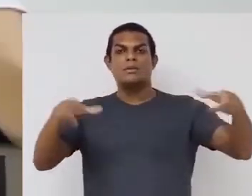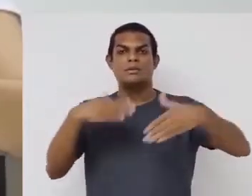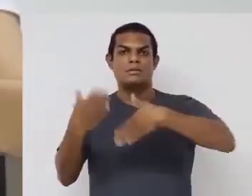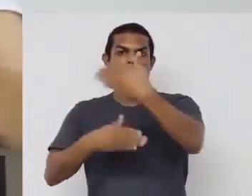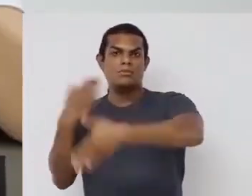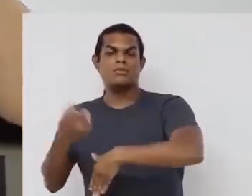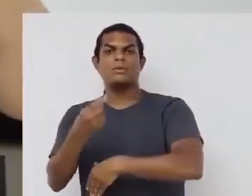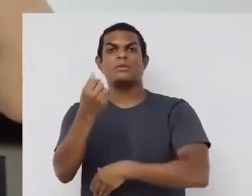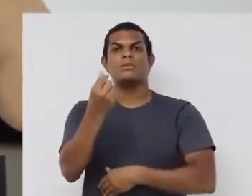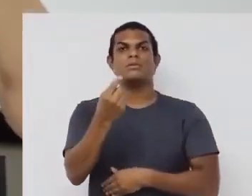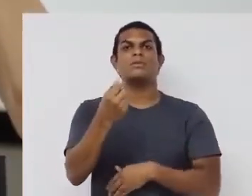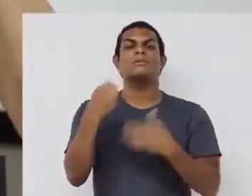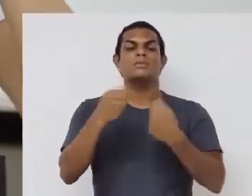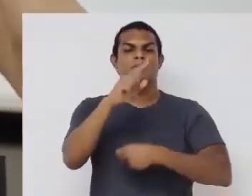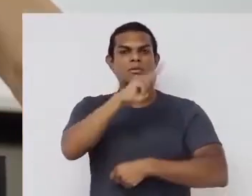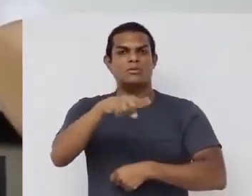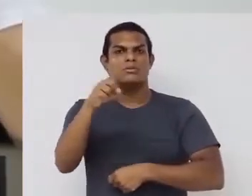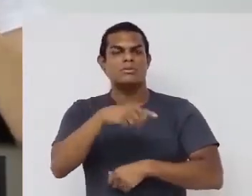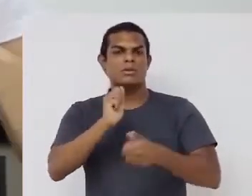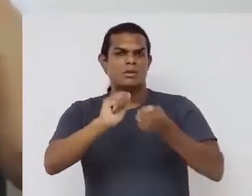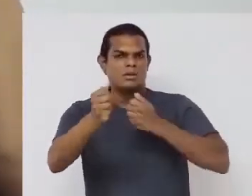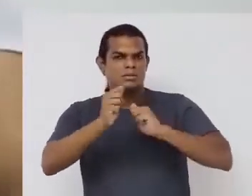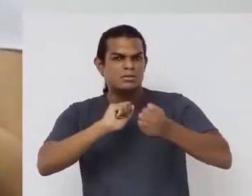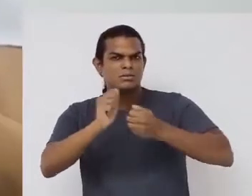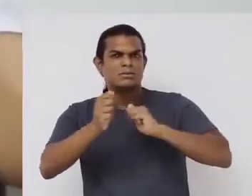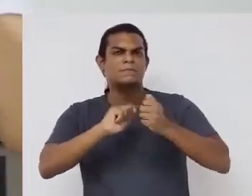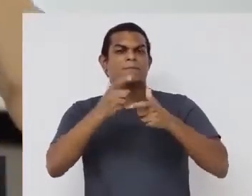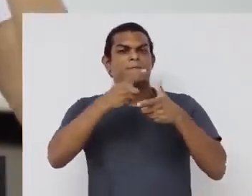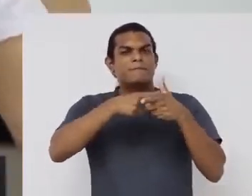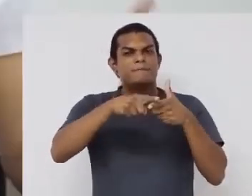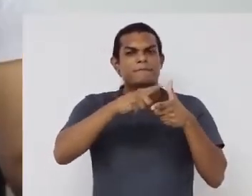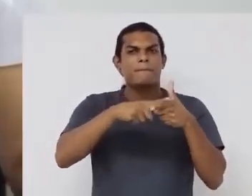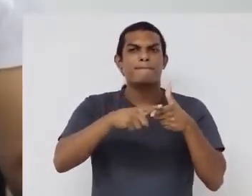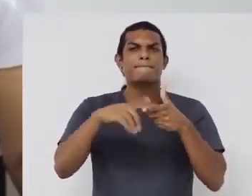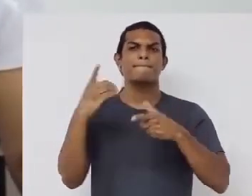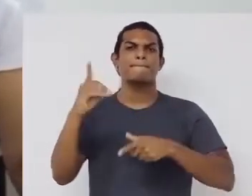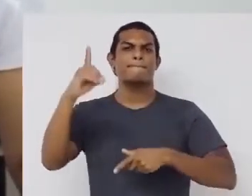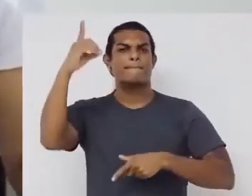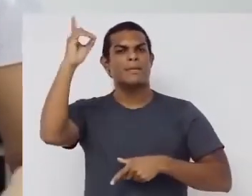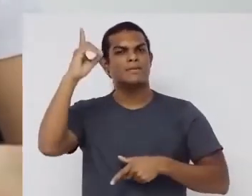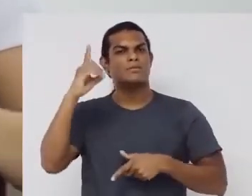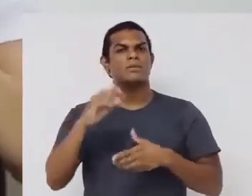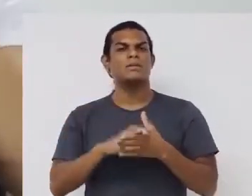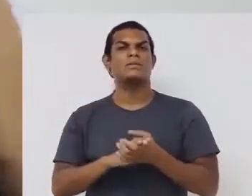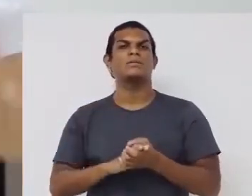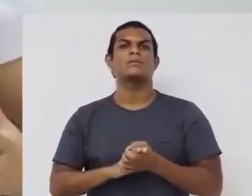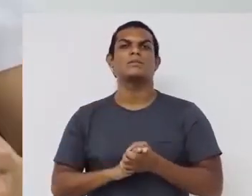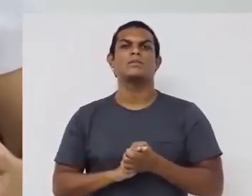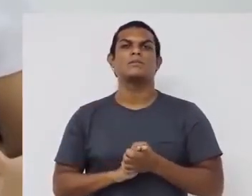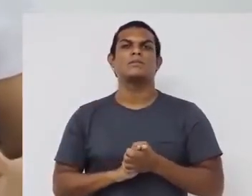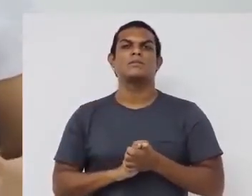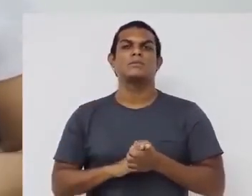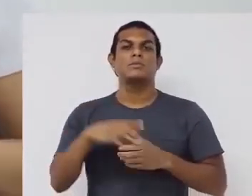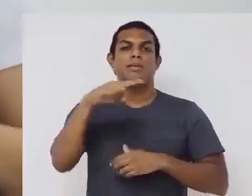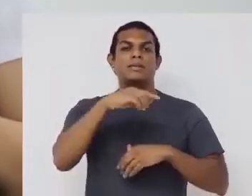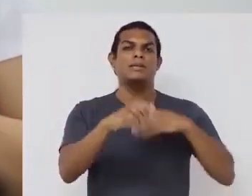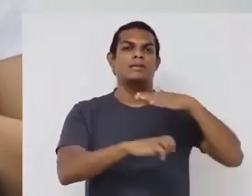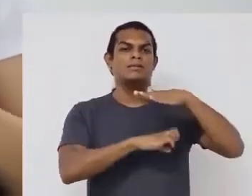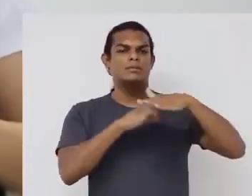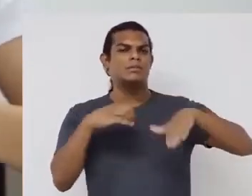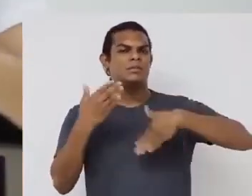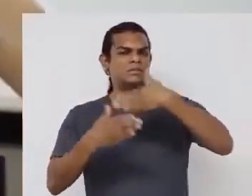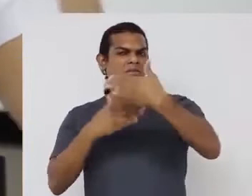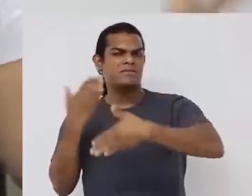tenho que controlar custos, eu tenho que controlar despesas para que eu tenha o maior volume possível de lucro, para que a empresa se